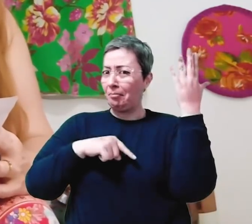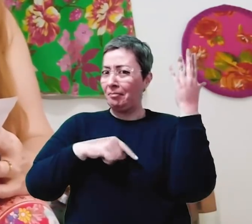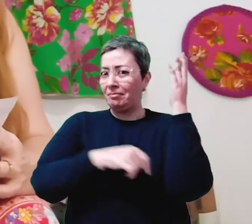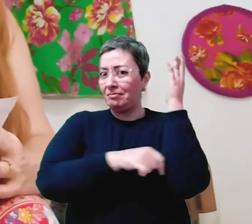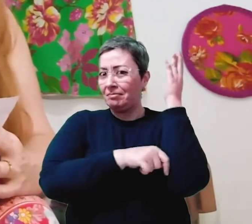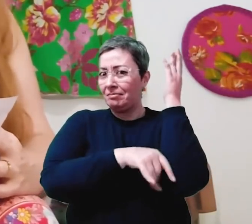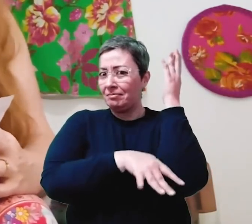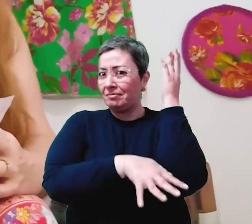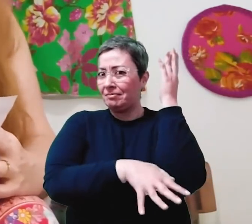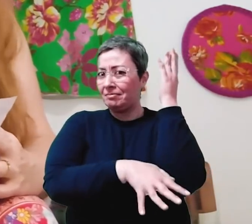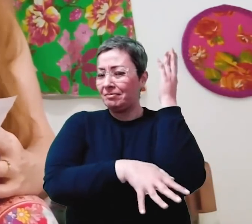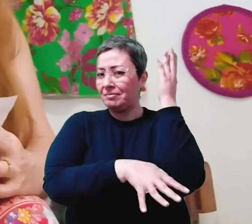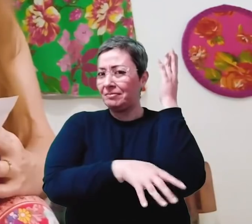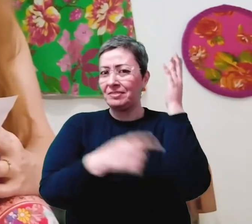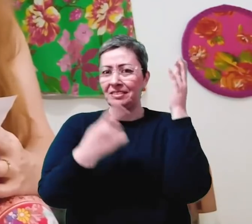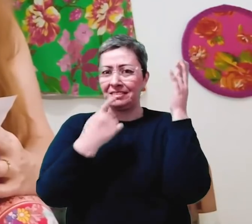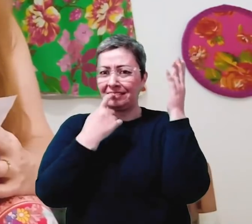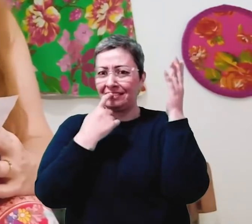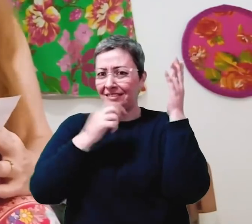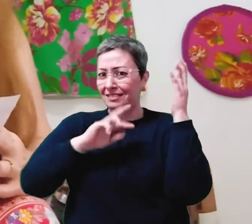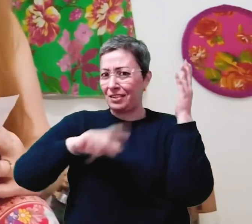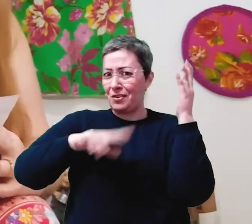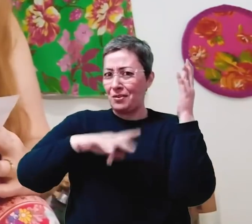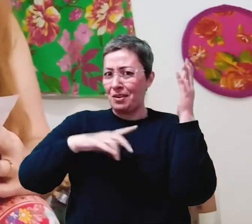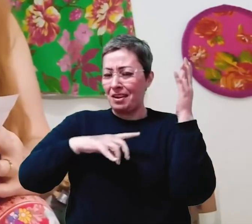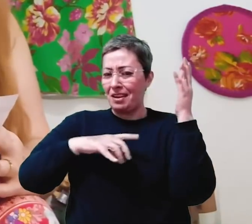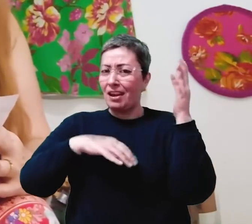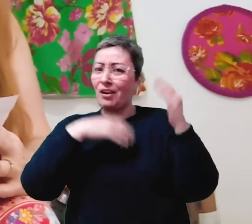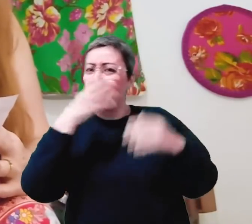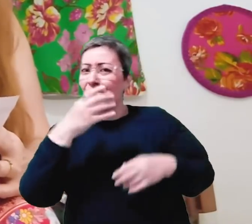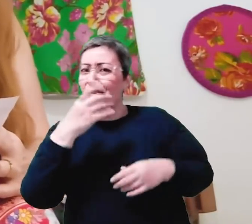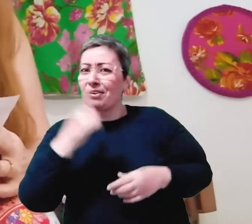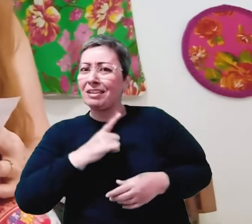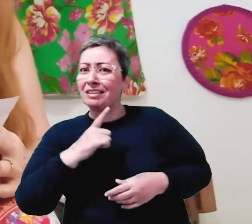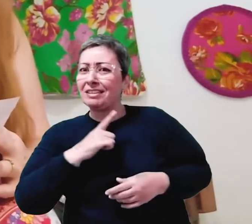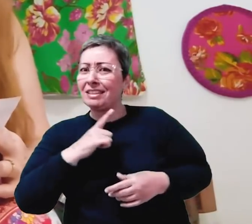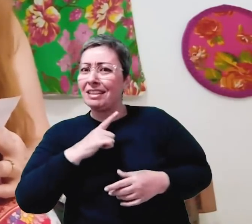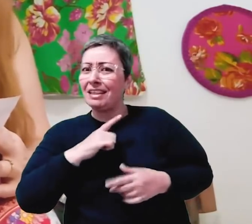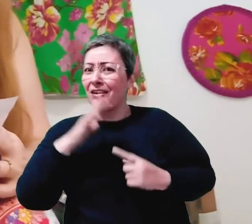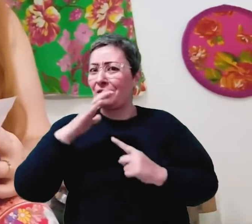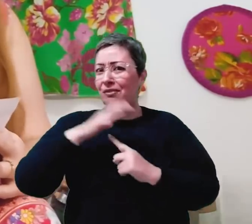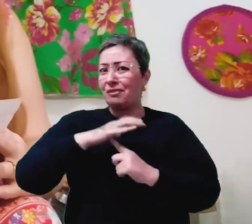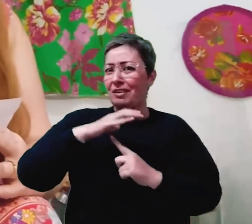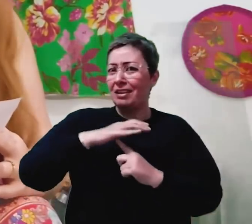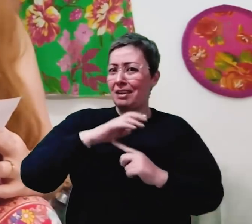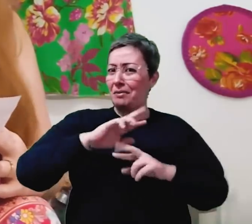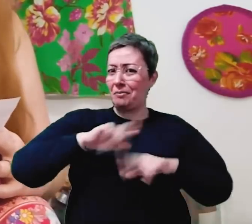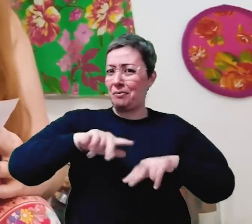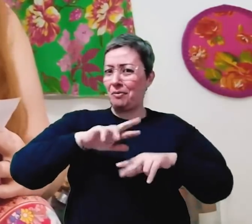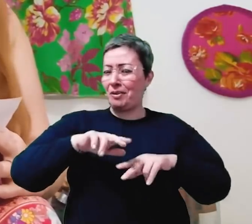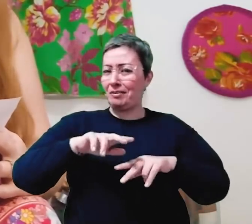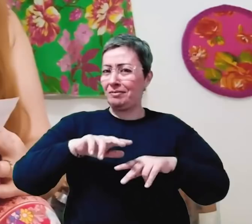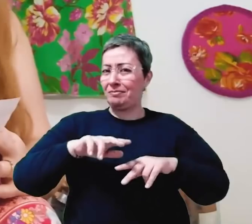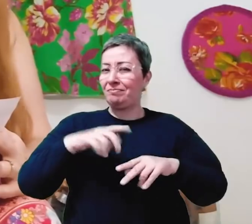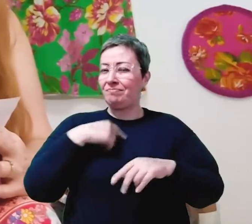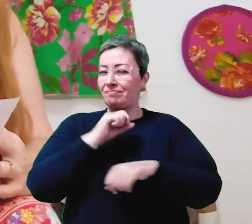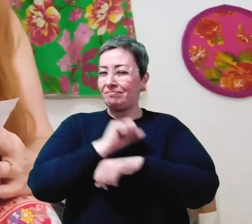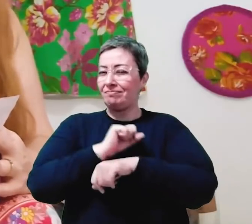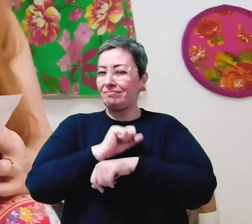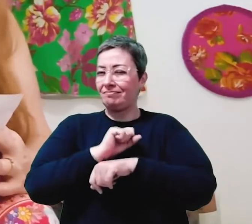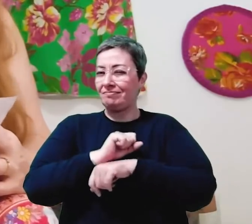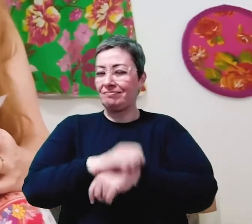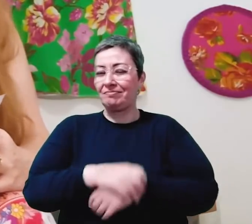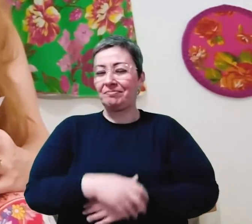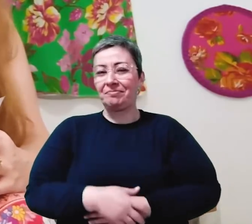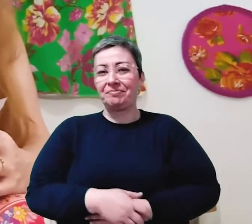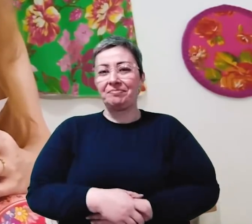madeira. Tem raiz e não é dente. Tem fruta e não vai à feira.